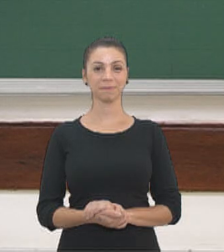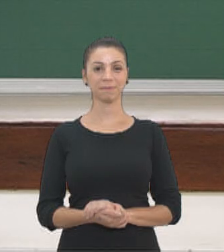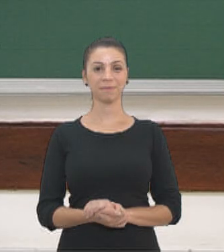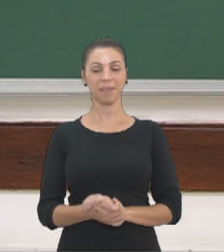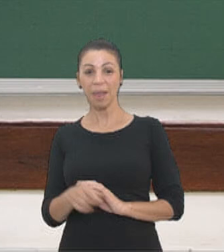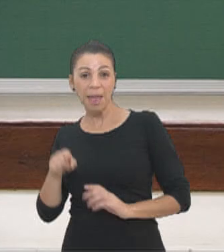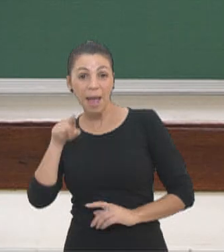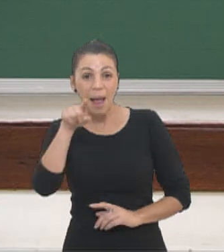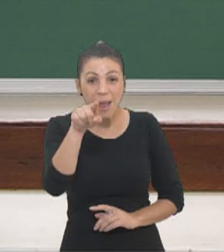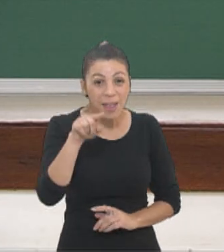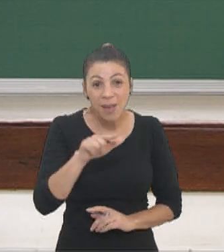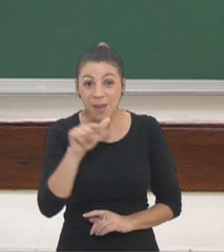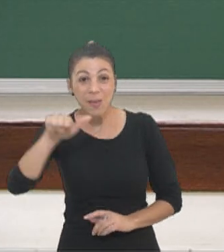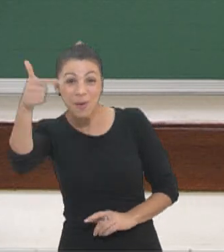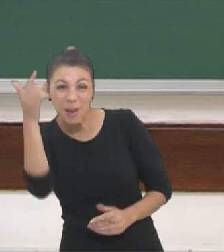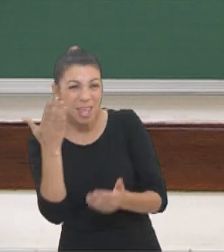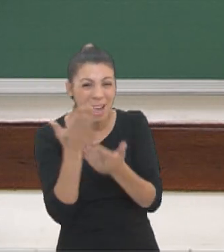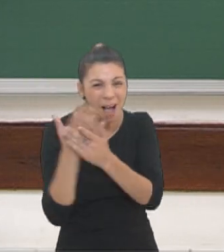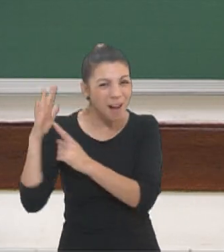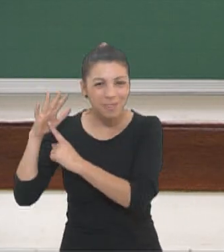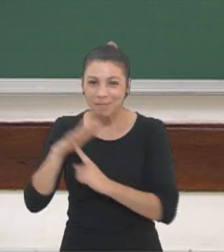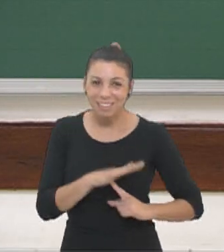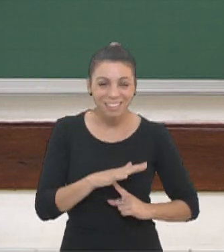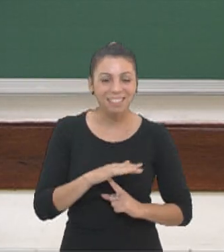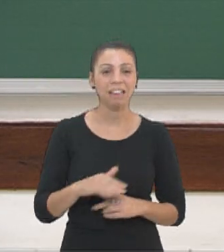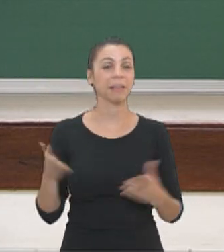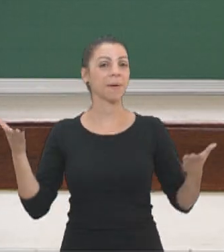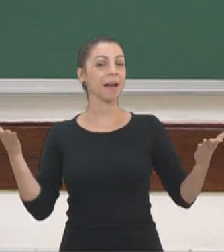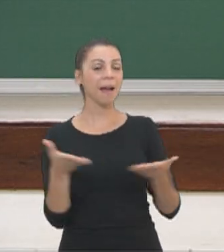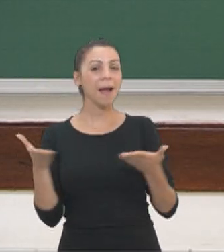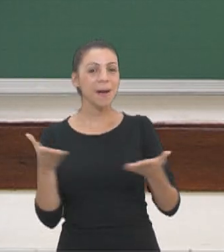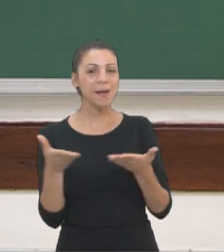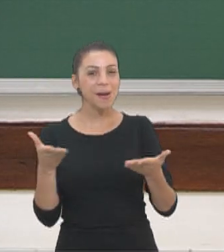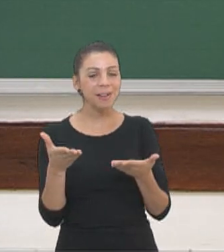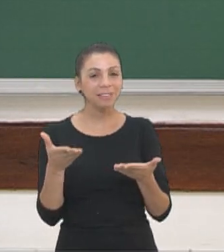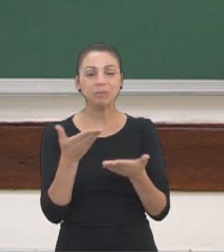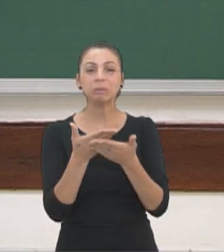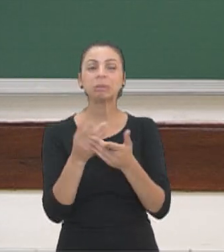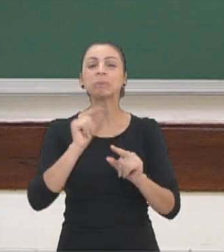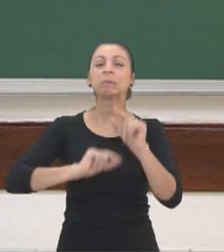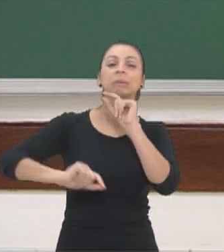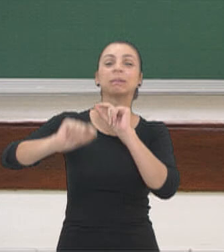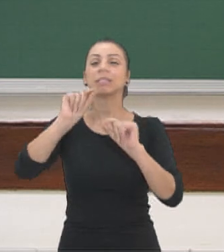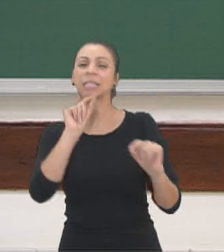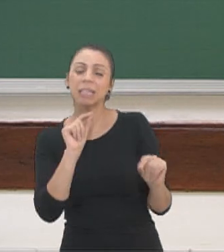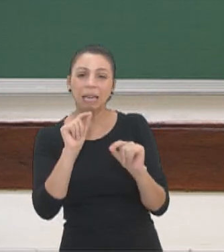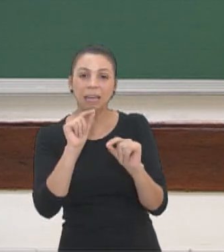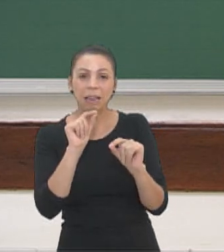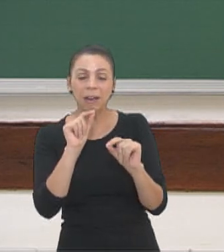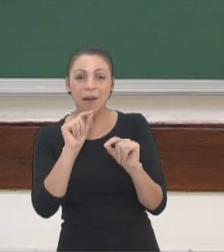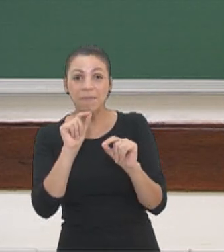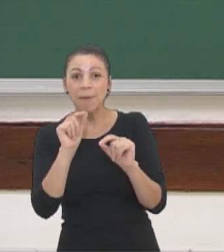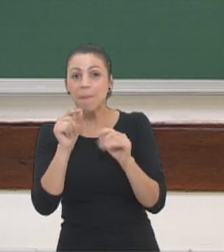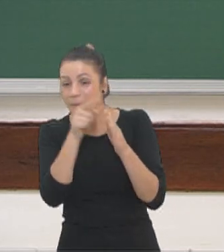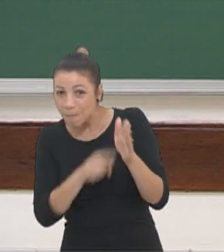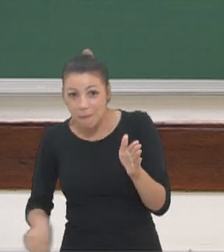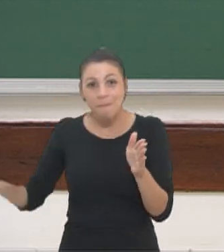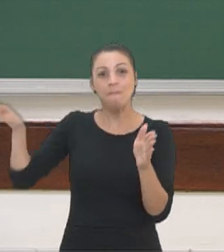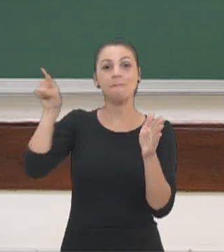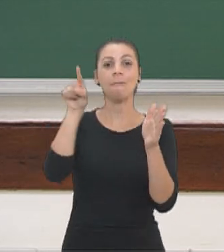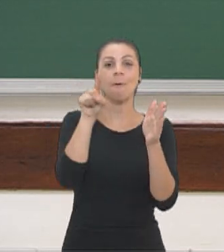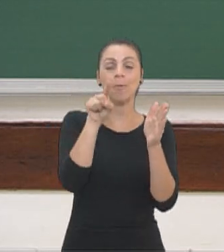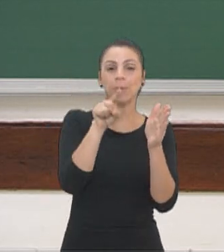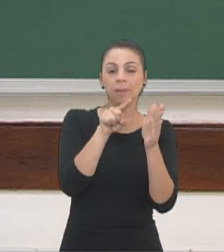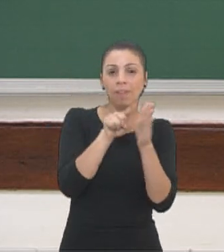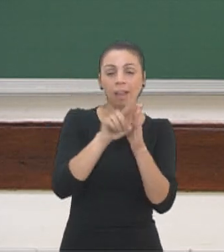Se liga em mais essa aula, Paraná. Na aula de hoje, nós vamos fazer uma retomada